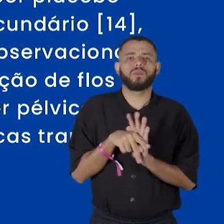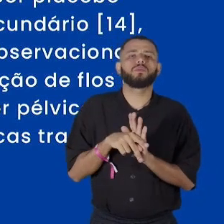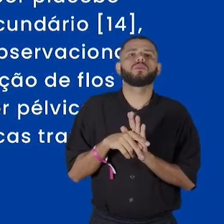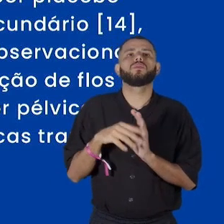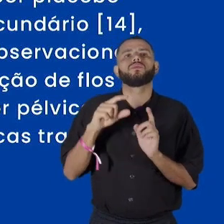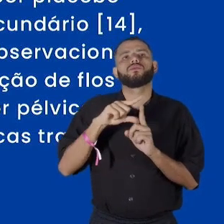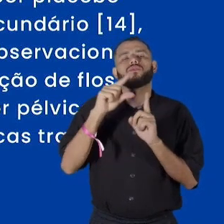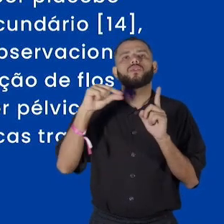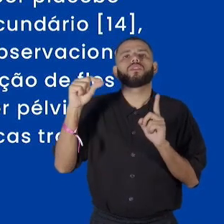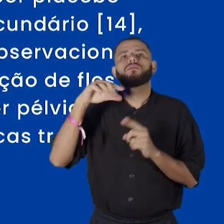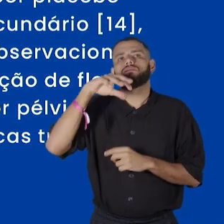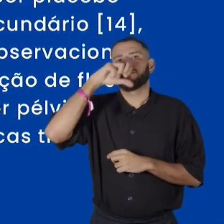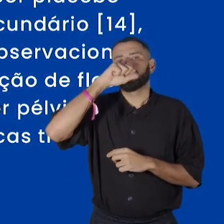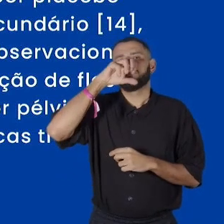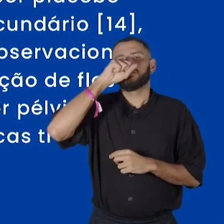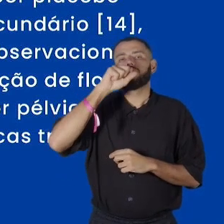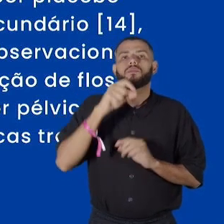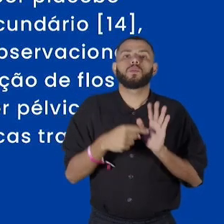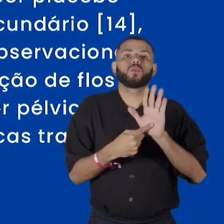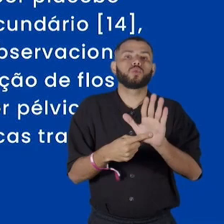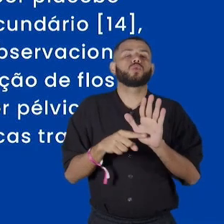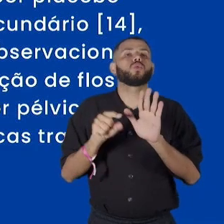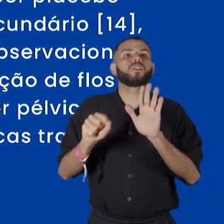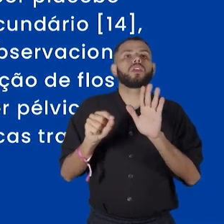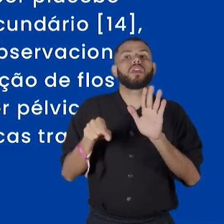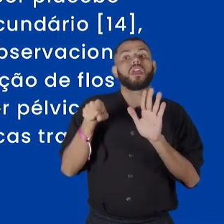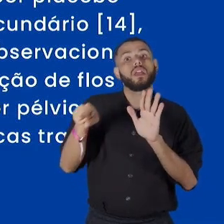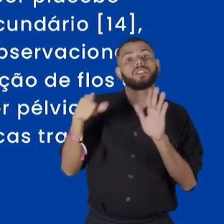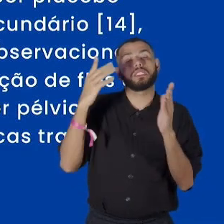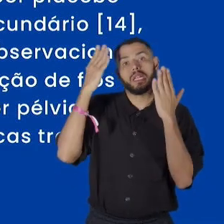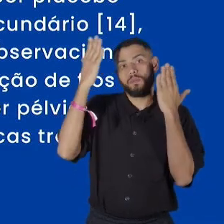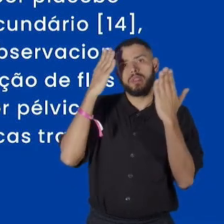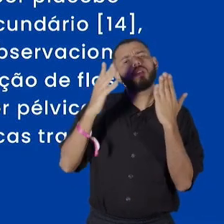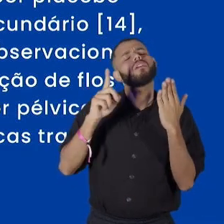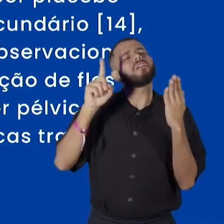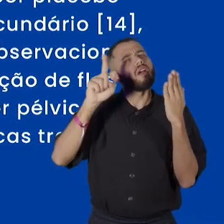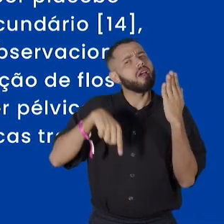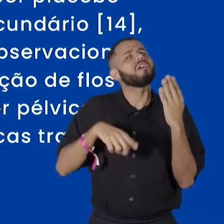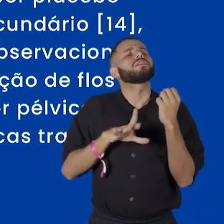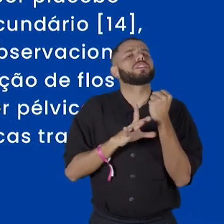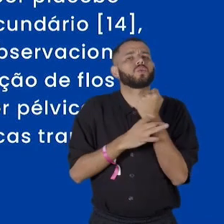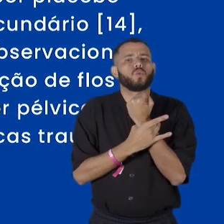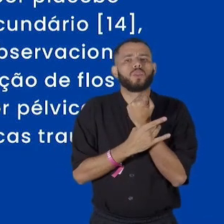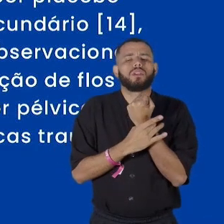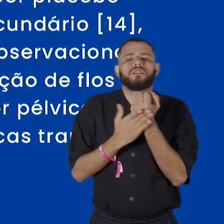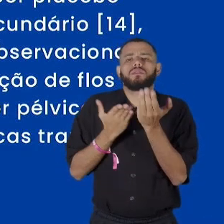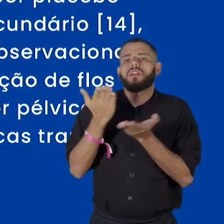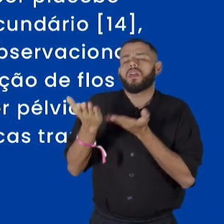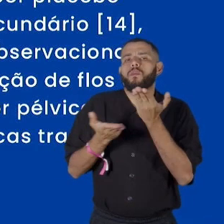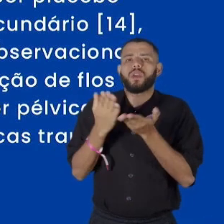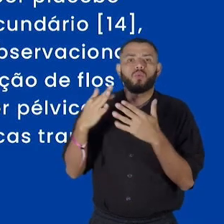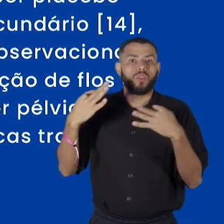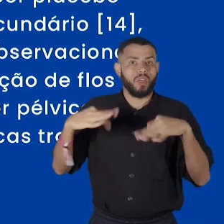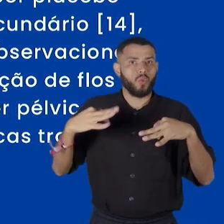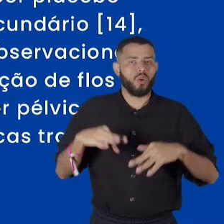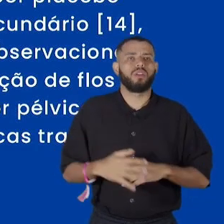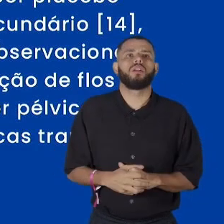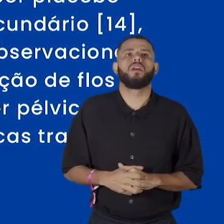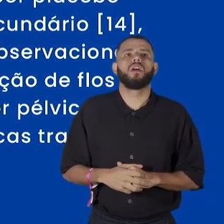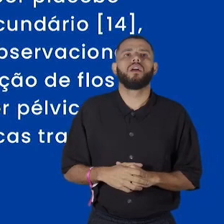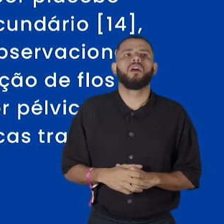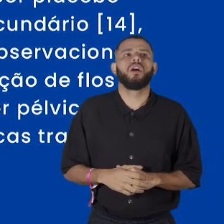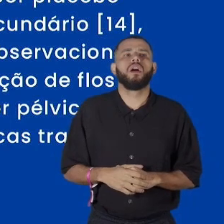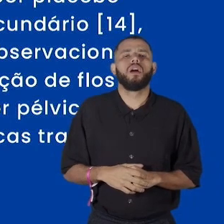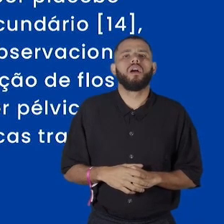cannabis, mostrou que essa opção de terapia é eficaz e segura no tratamento da dor neuropática. Como a gente viu,